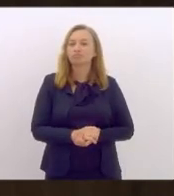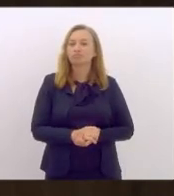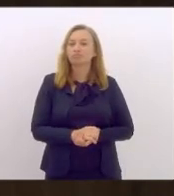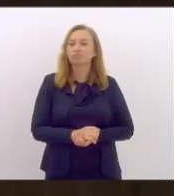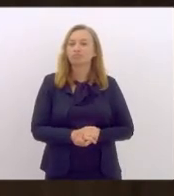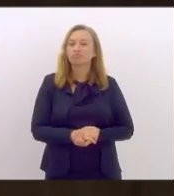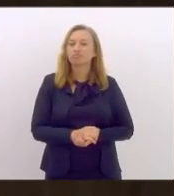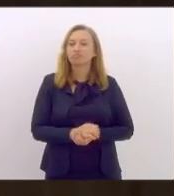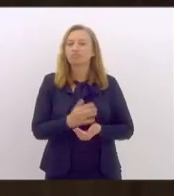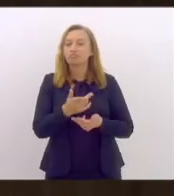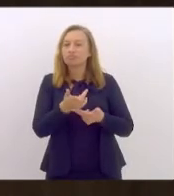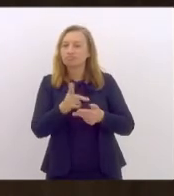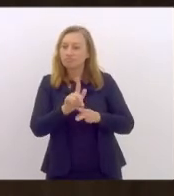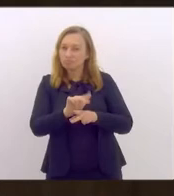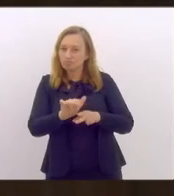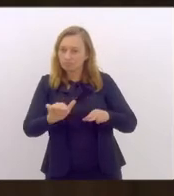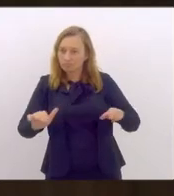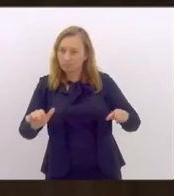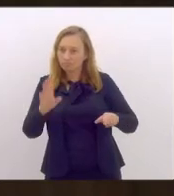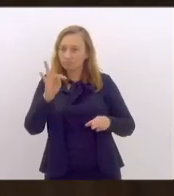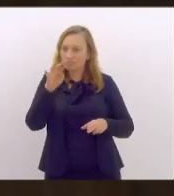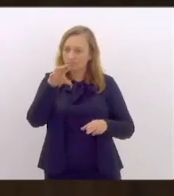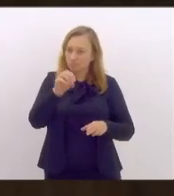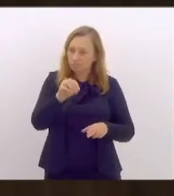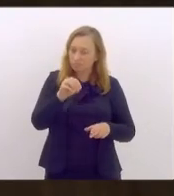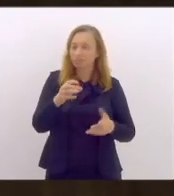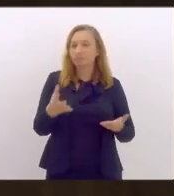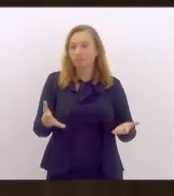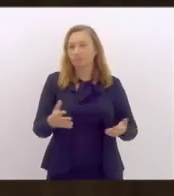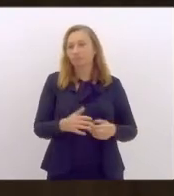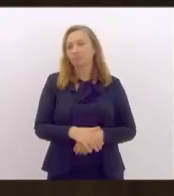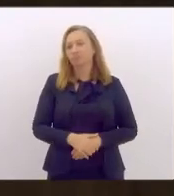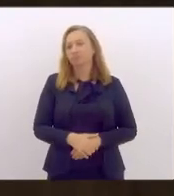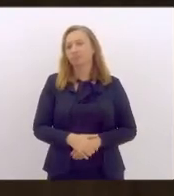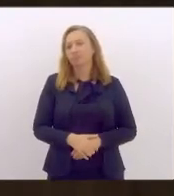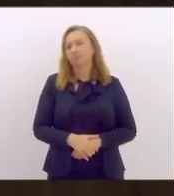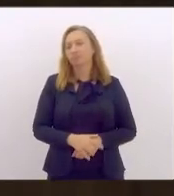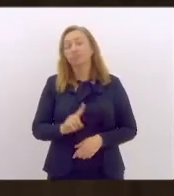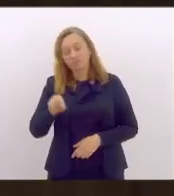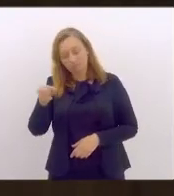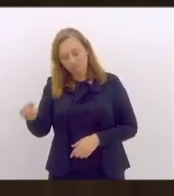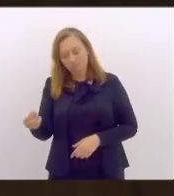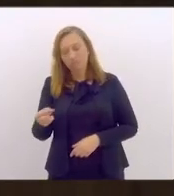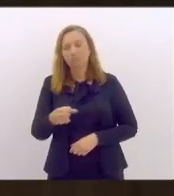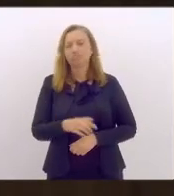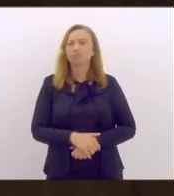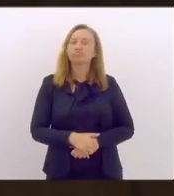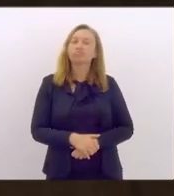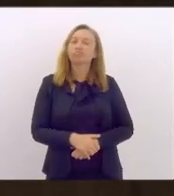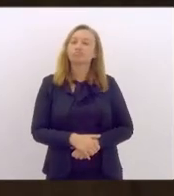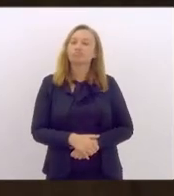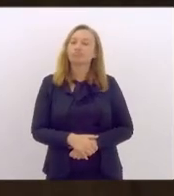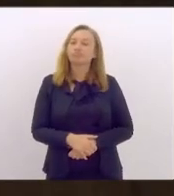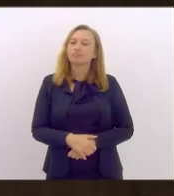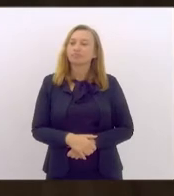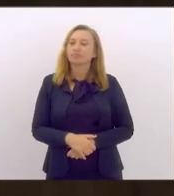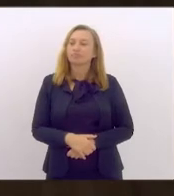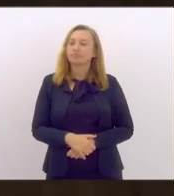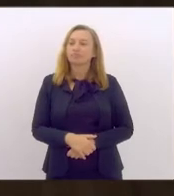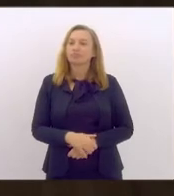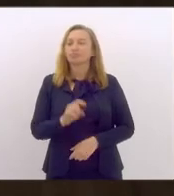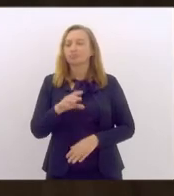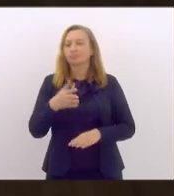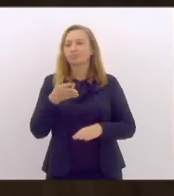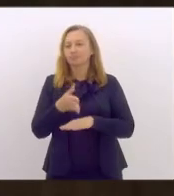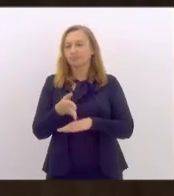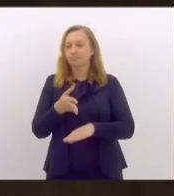ou de diversos boletos né gás de luz e outros e eles só